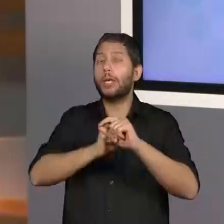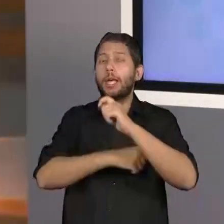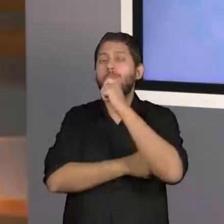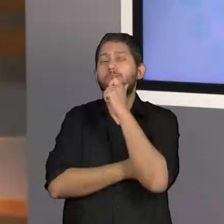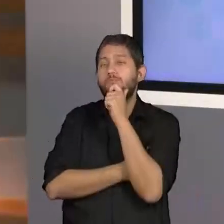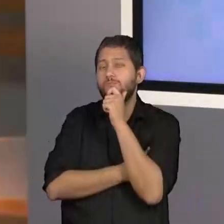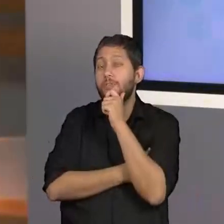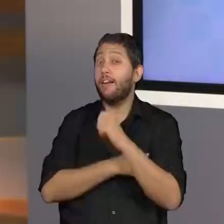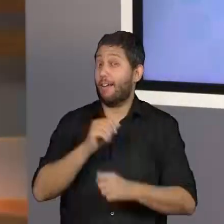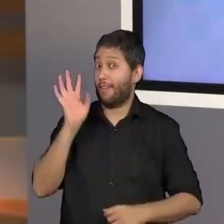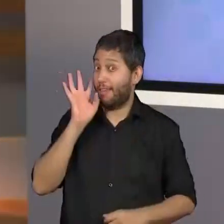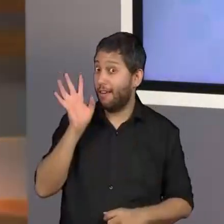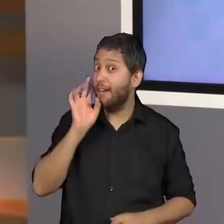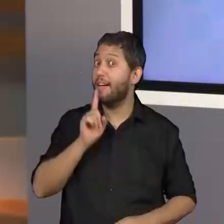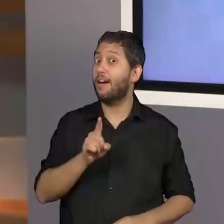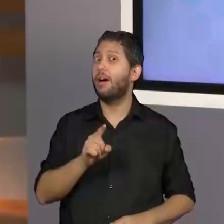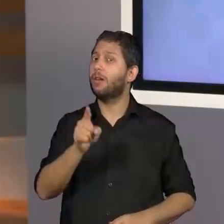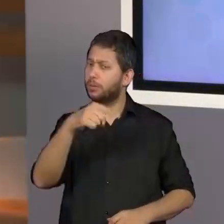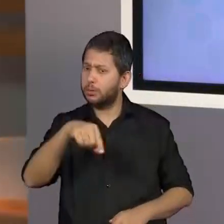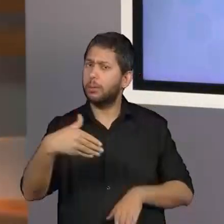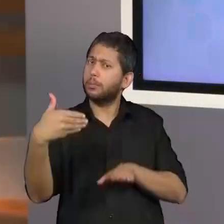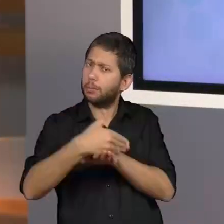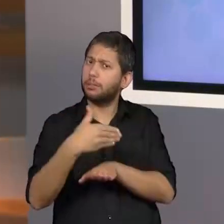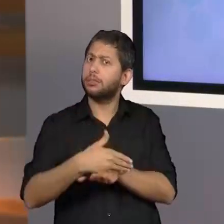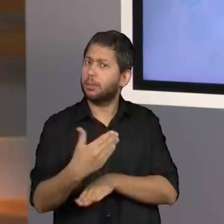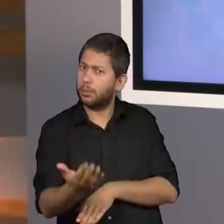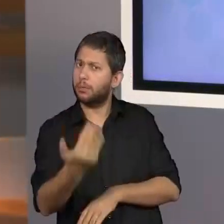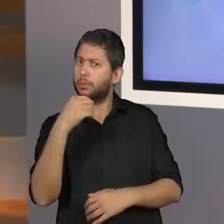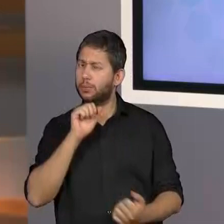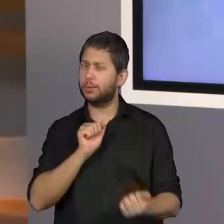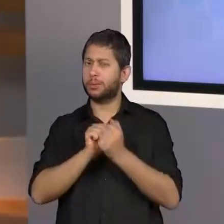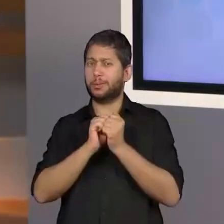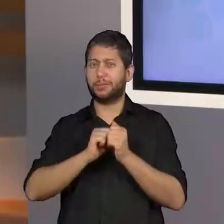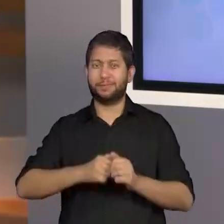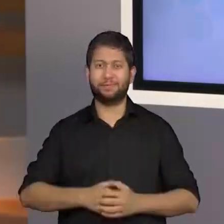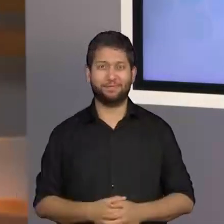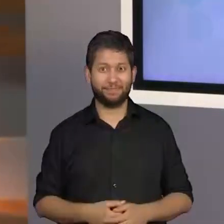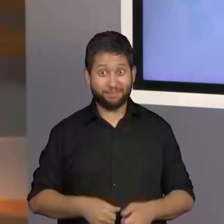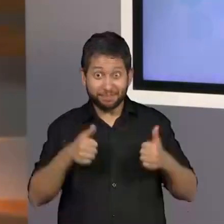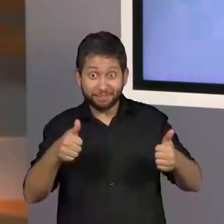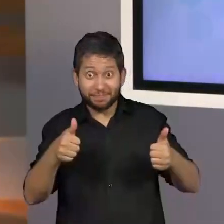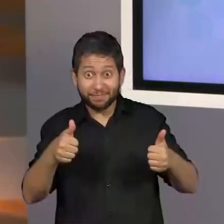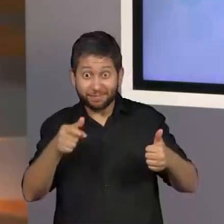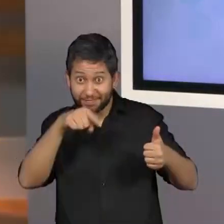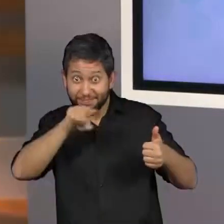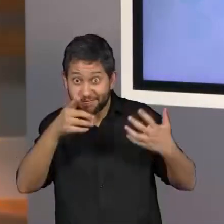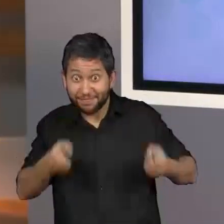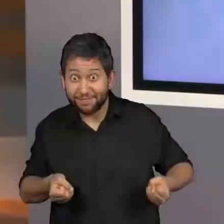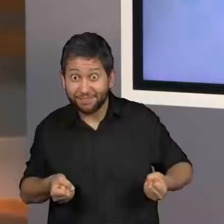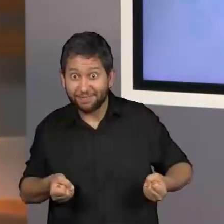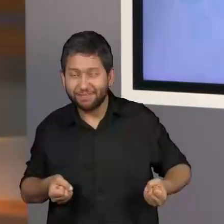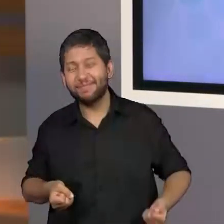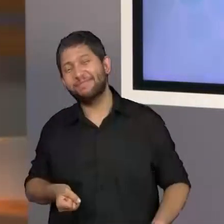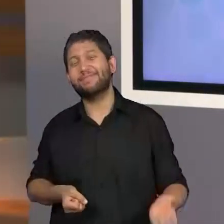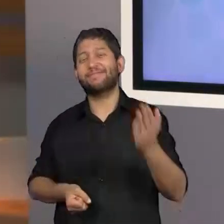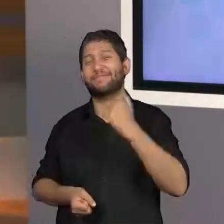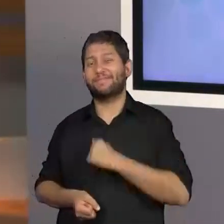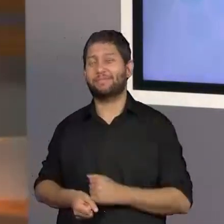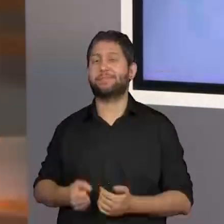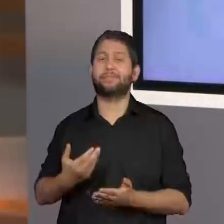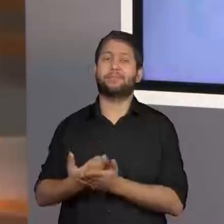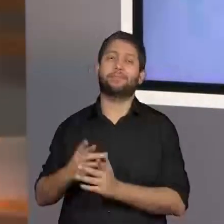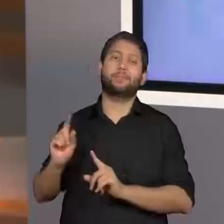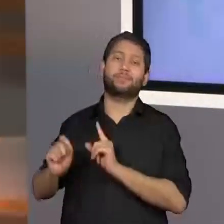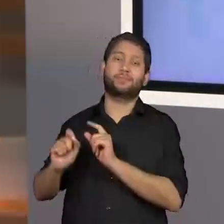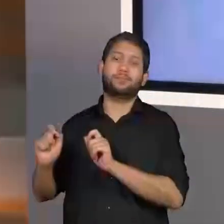bastante uma participação de vocês aí pensando juntinho comigo. Topa pensar comigo? Então vamos lá. Então vamos pro título da